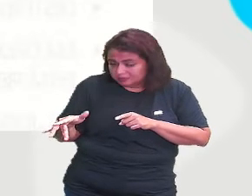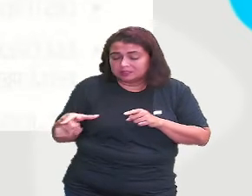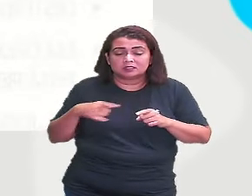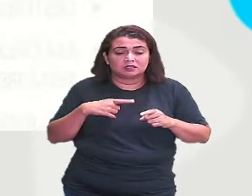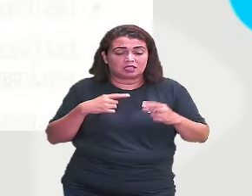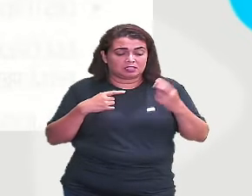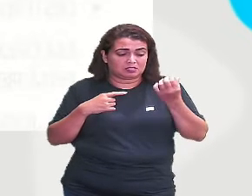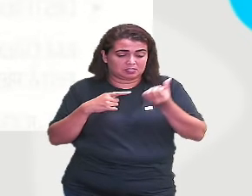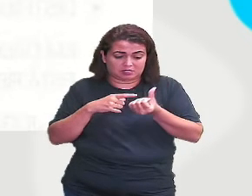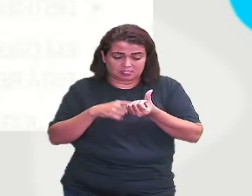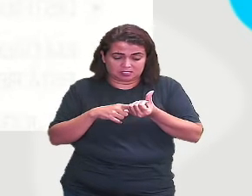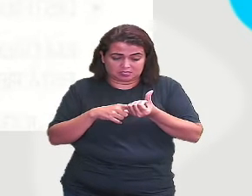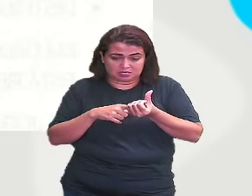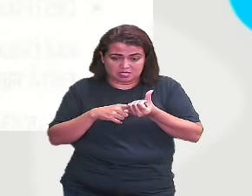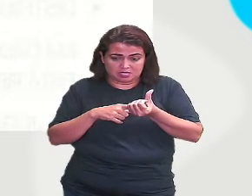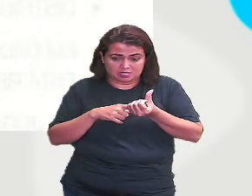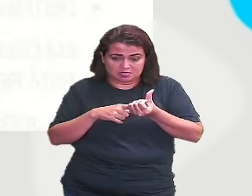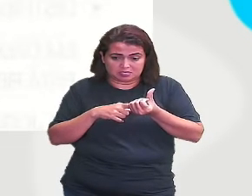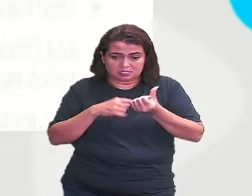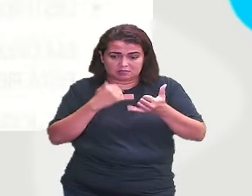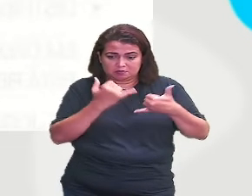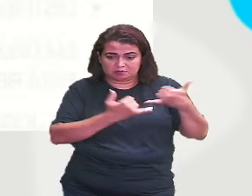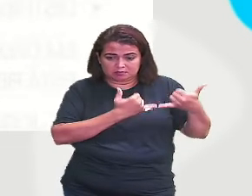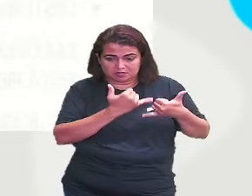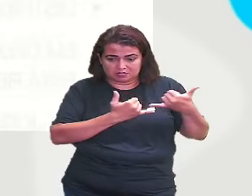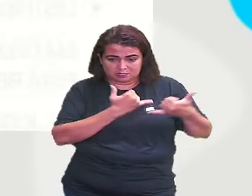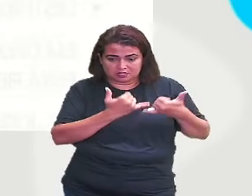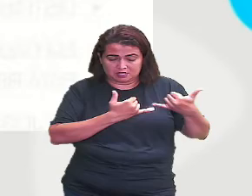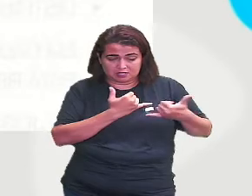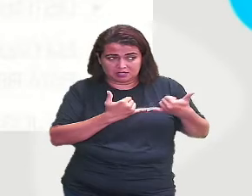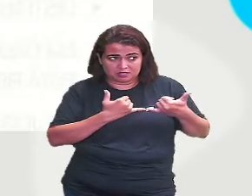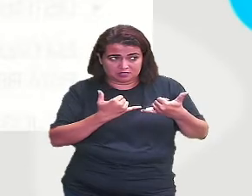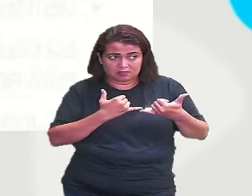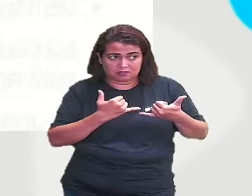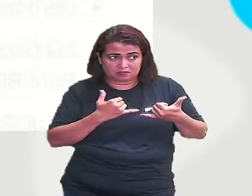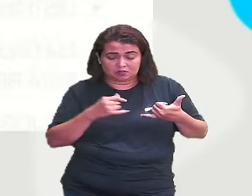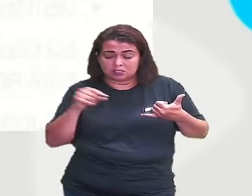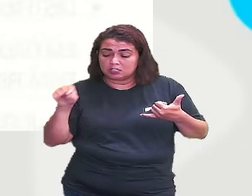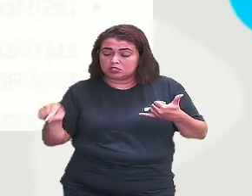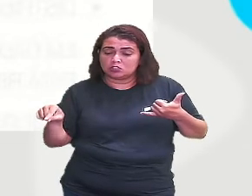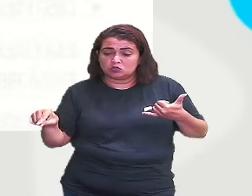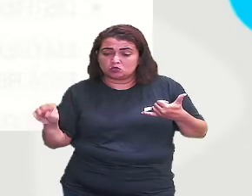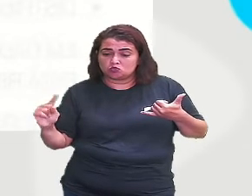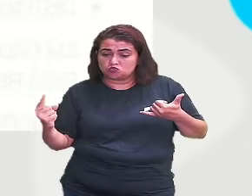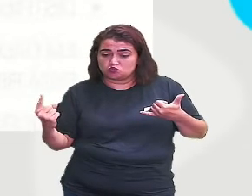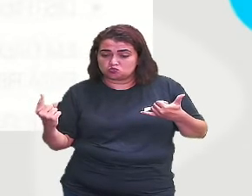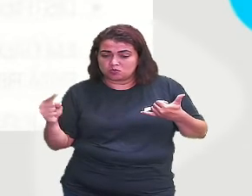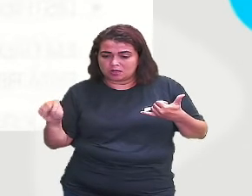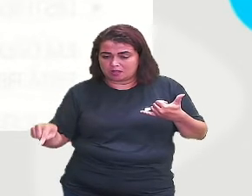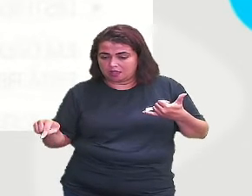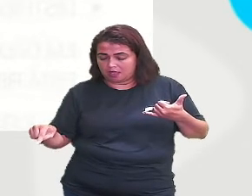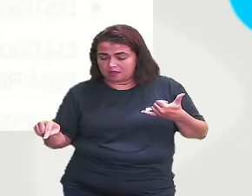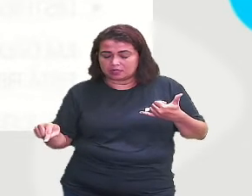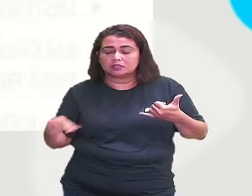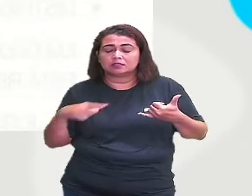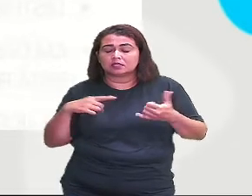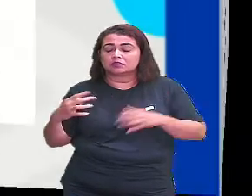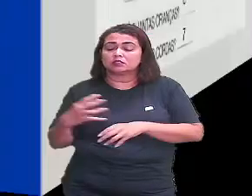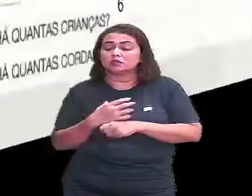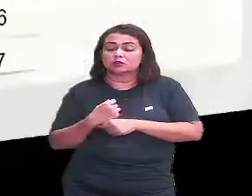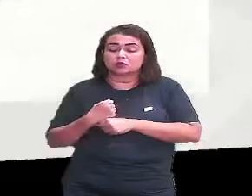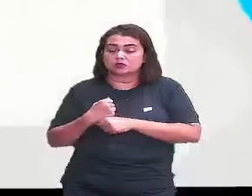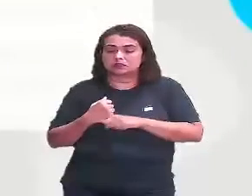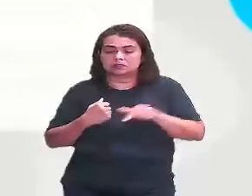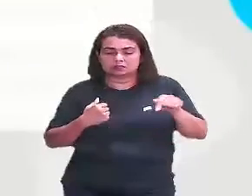6 cordas brincando, que as crianças estão brincando, mais uma no chão. A gente vai ter 7